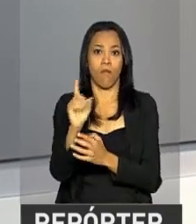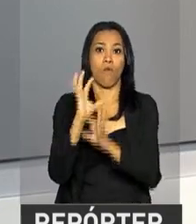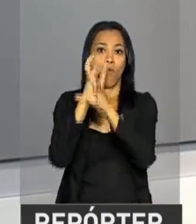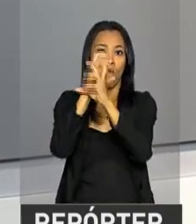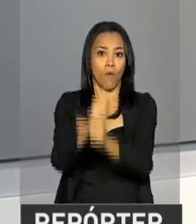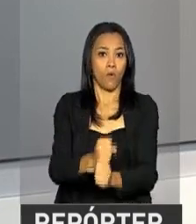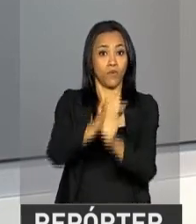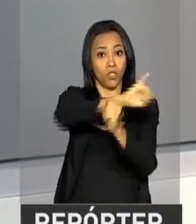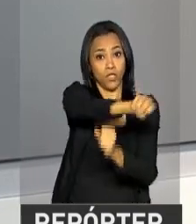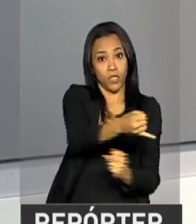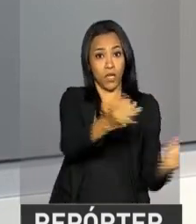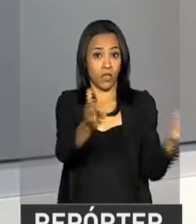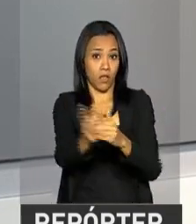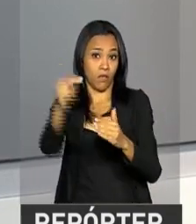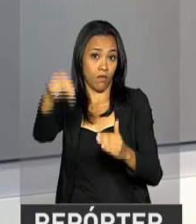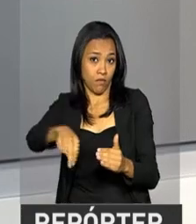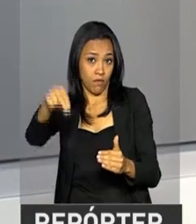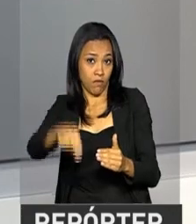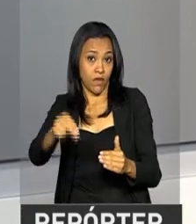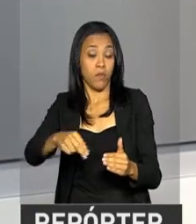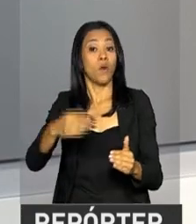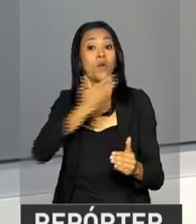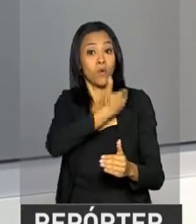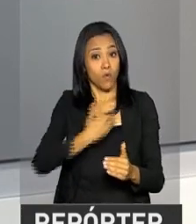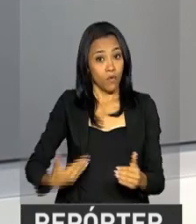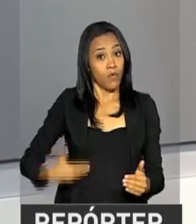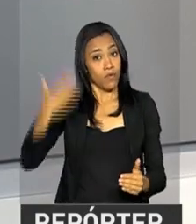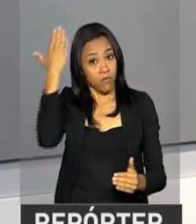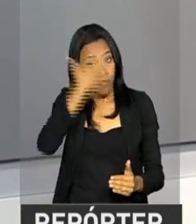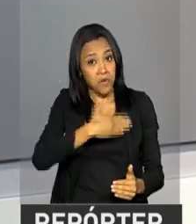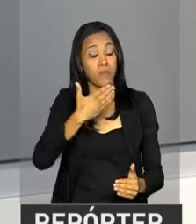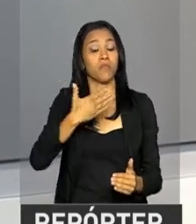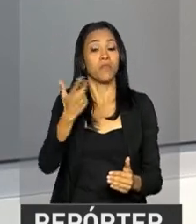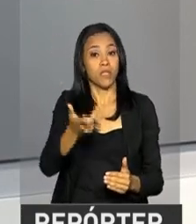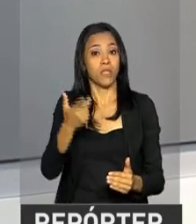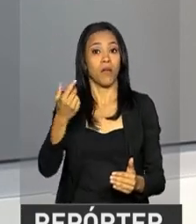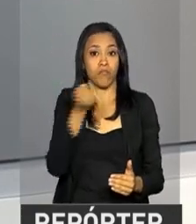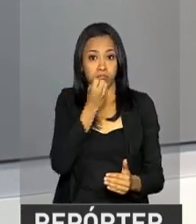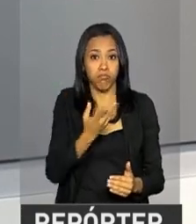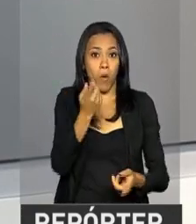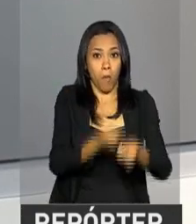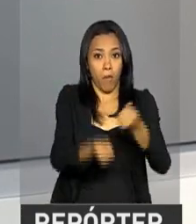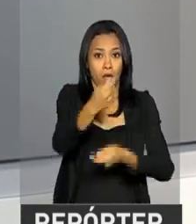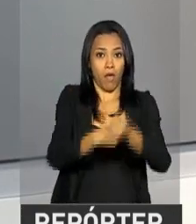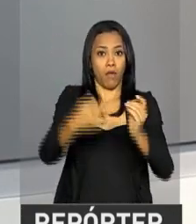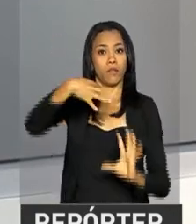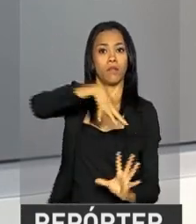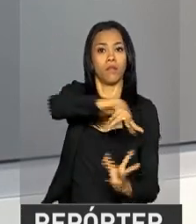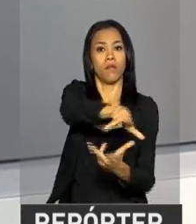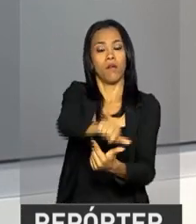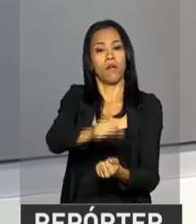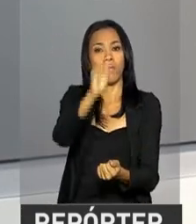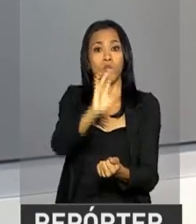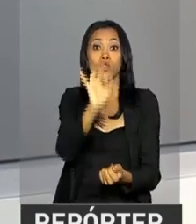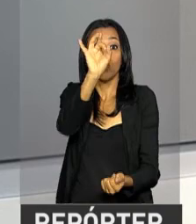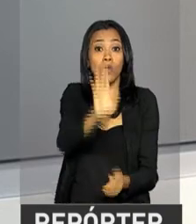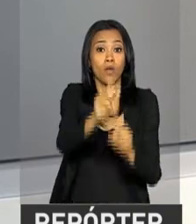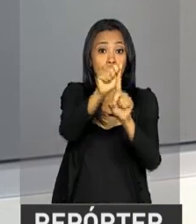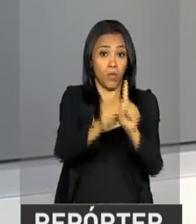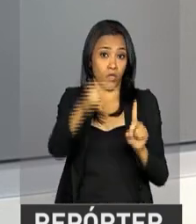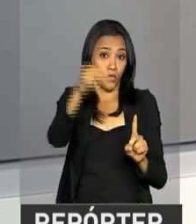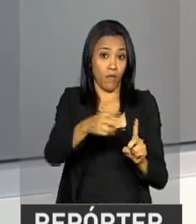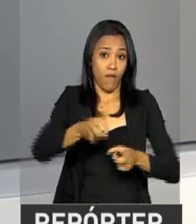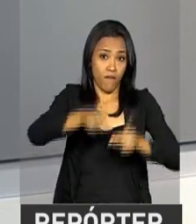maior da história e, de acordo com o governo, mostra o potencial do Brasil no mercado internacional. Só em novembro, as exportações